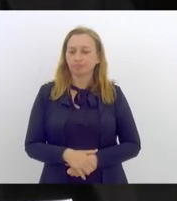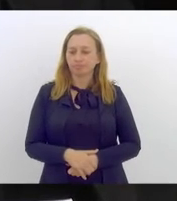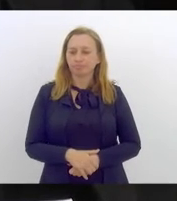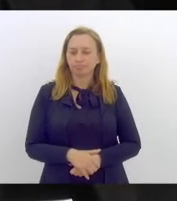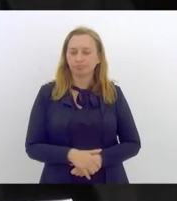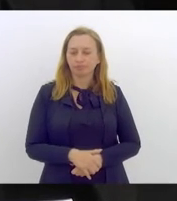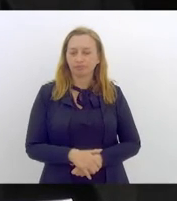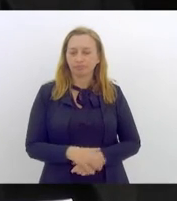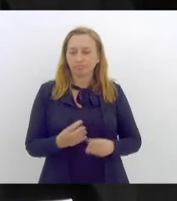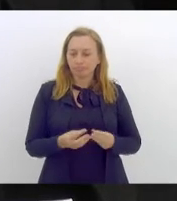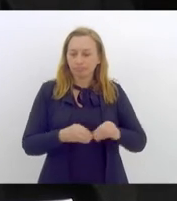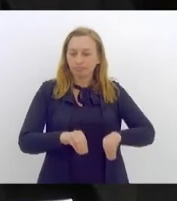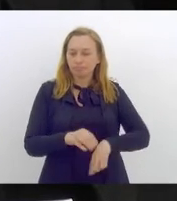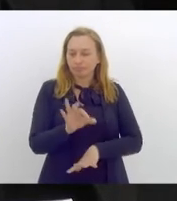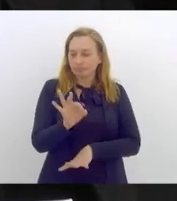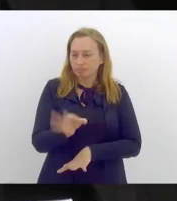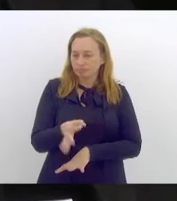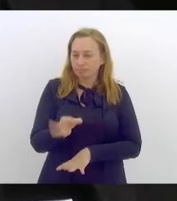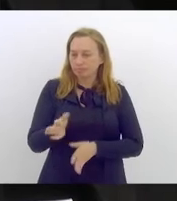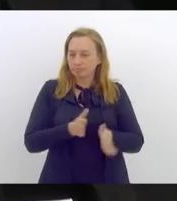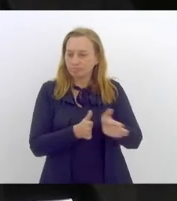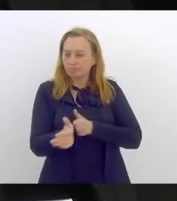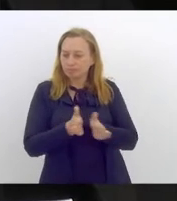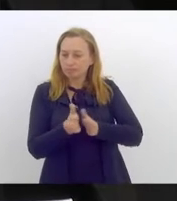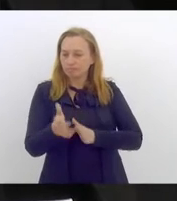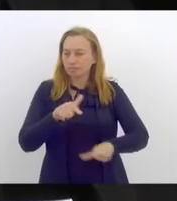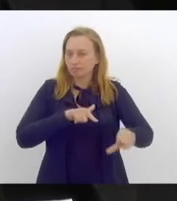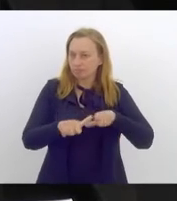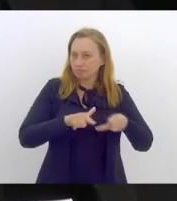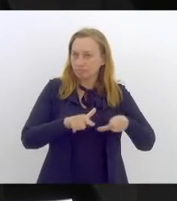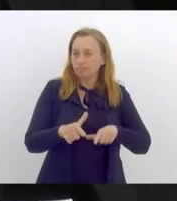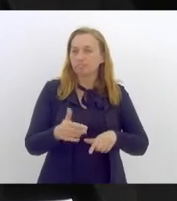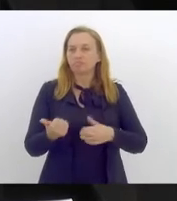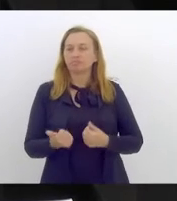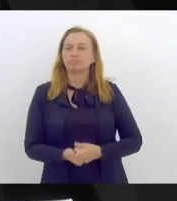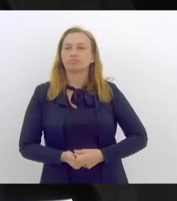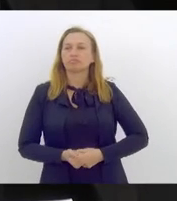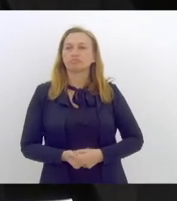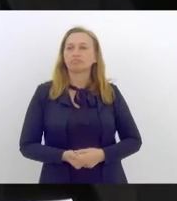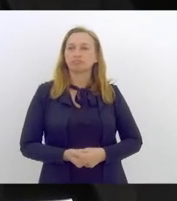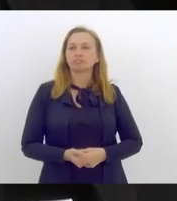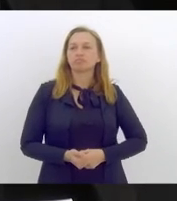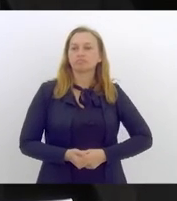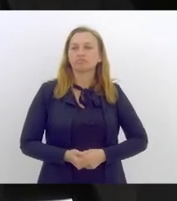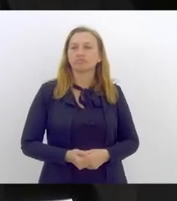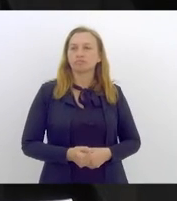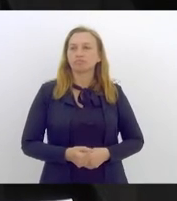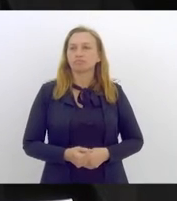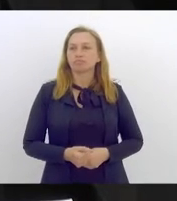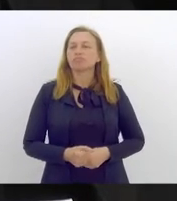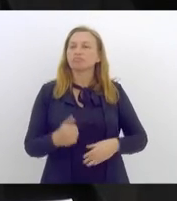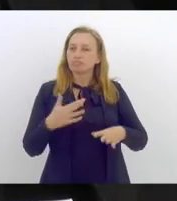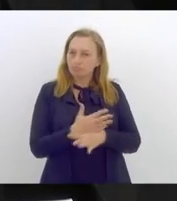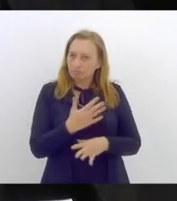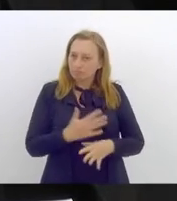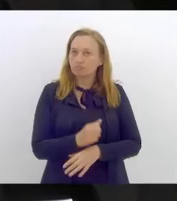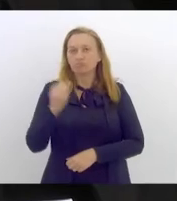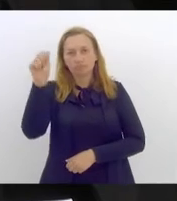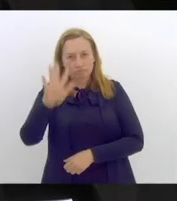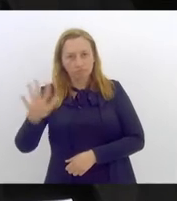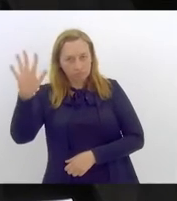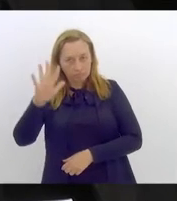consequentemente, isso afeta drasticamente o acesso ao emprego, o acesso a serviços, o acesso, enfim, às cidades, de modo